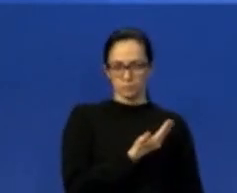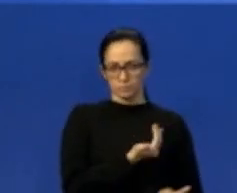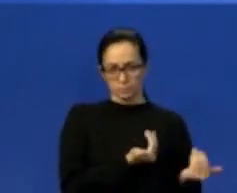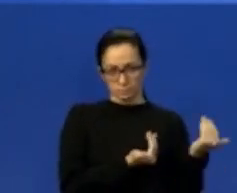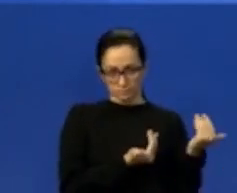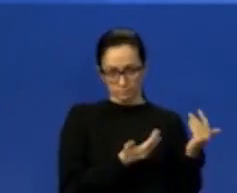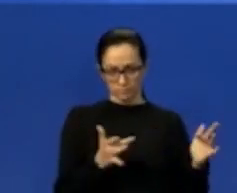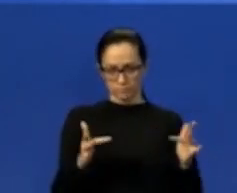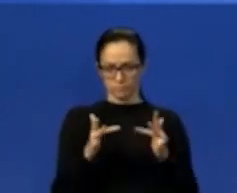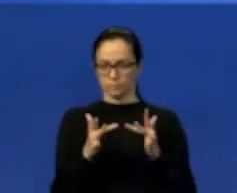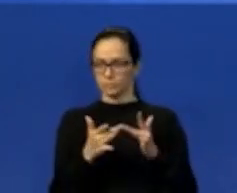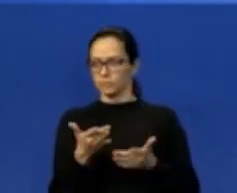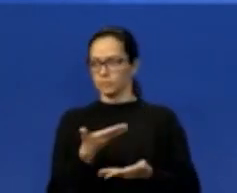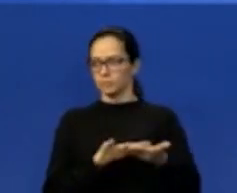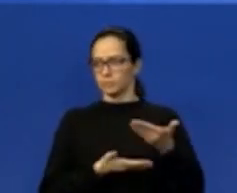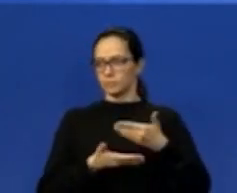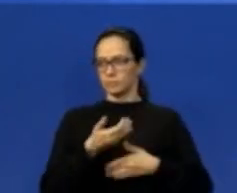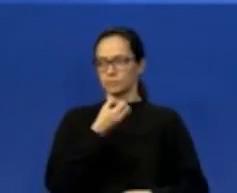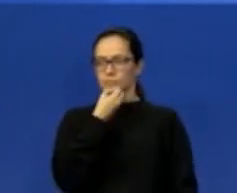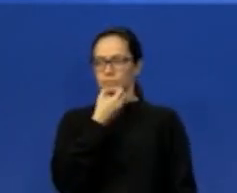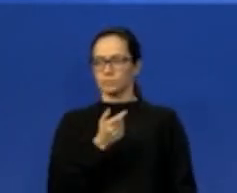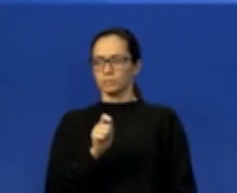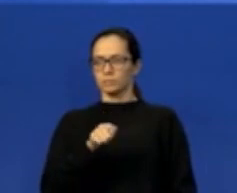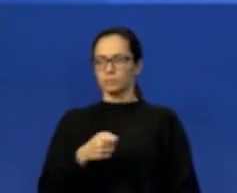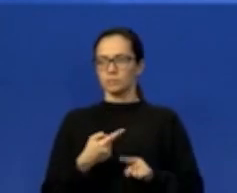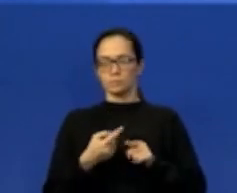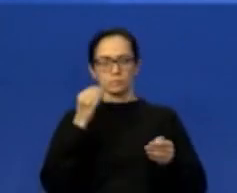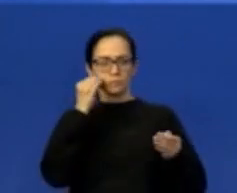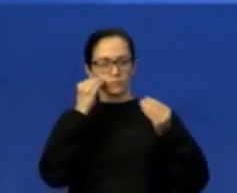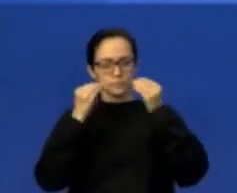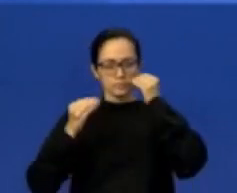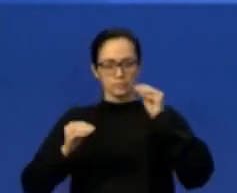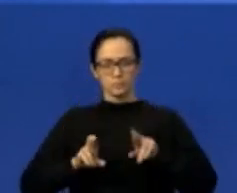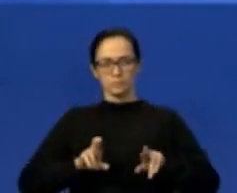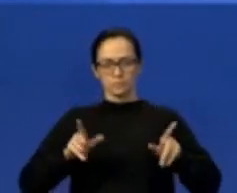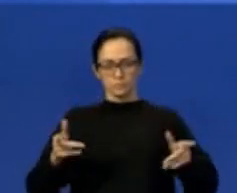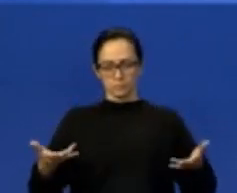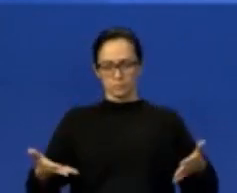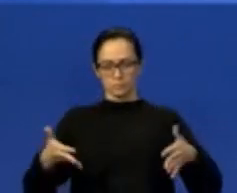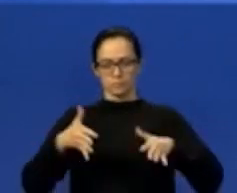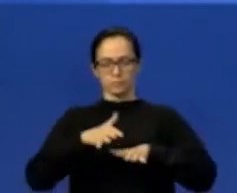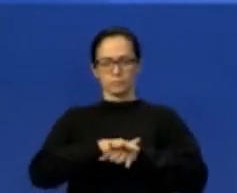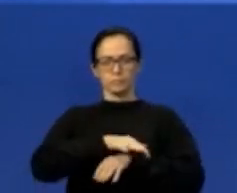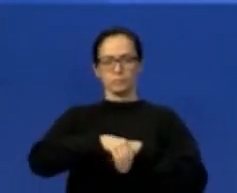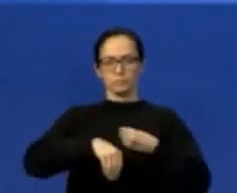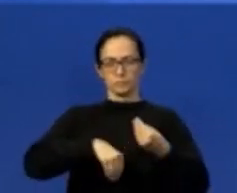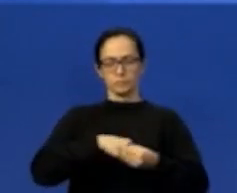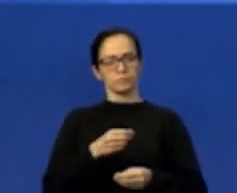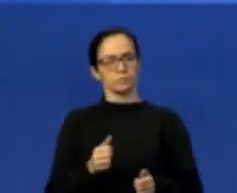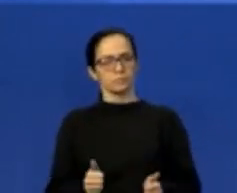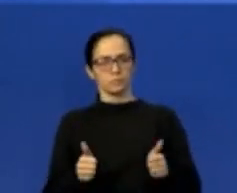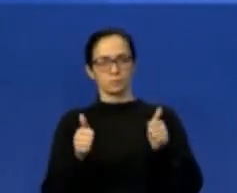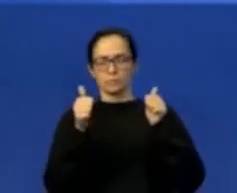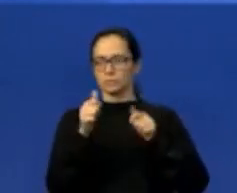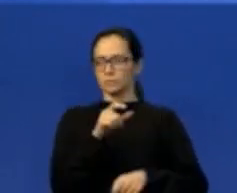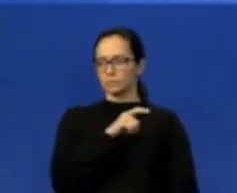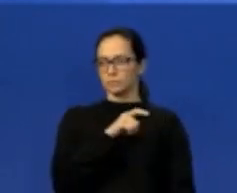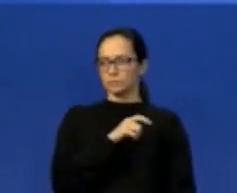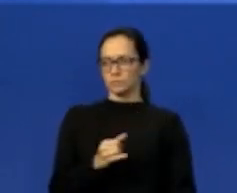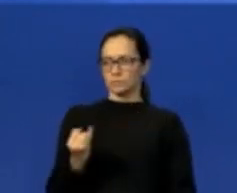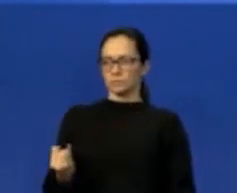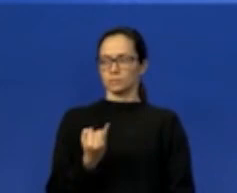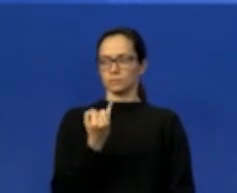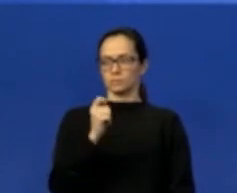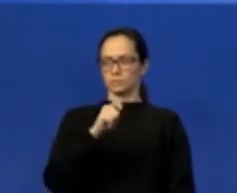aumenta a interatividade. Os jovens trazem todos os momentos da atualidade e os idosos trazem experiência. Isso é muito